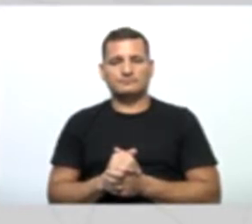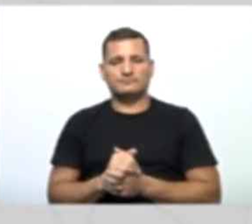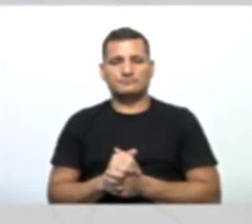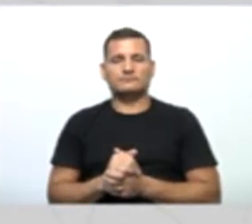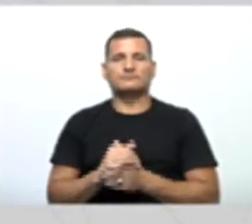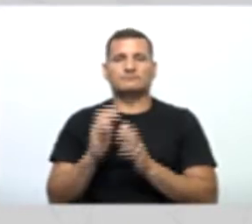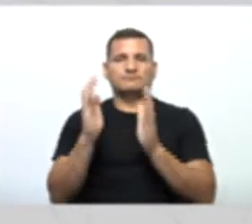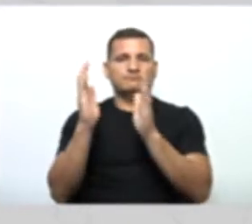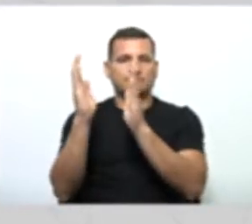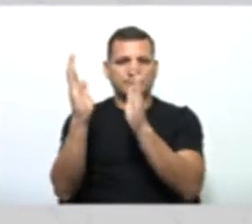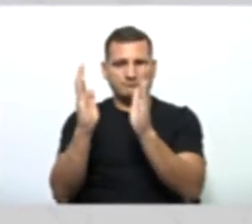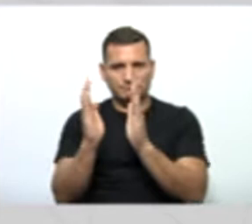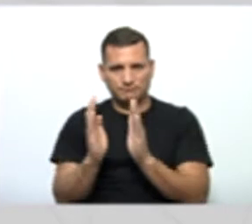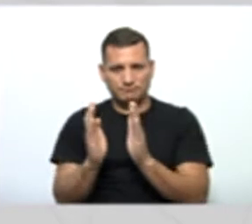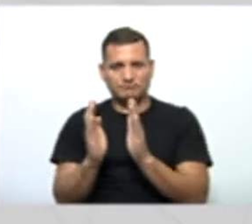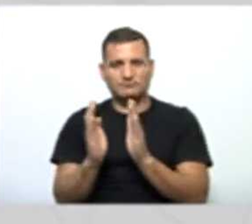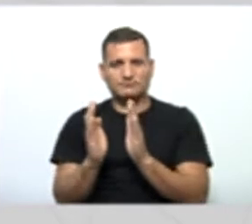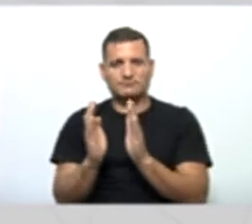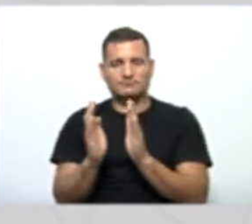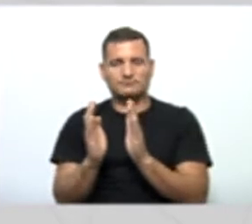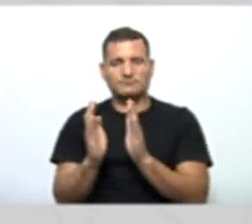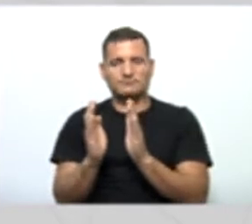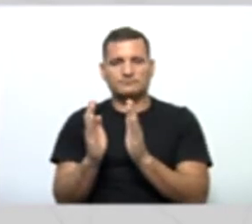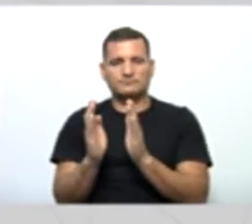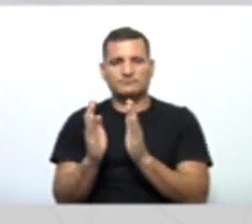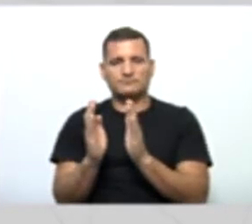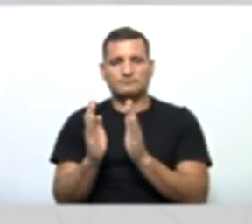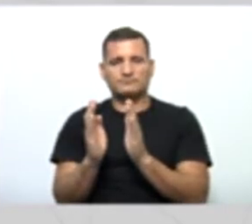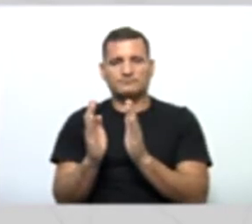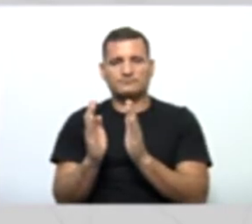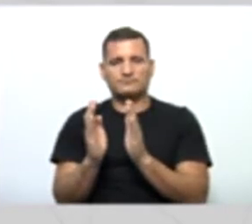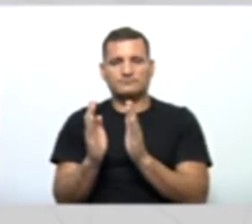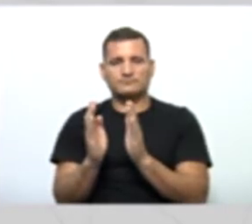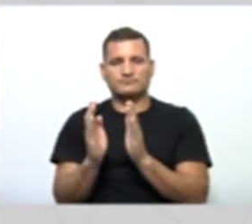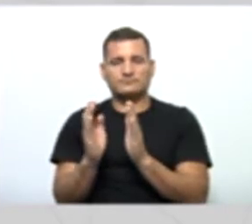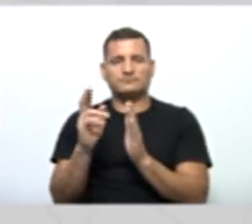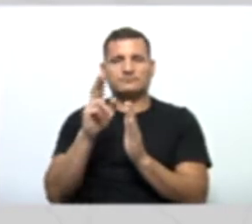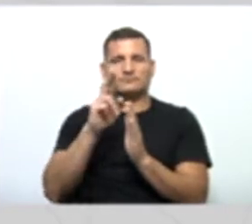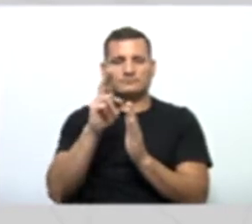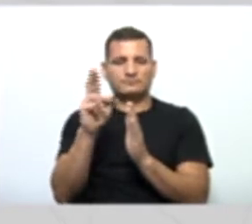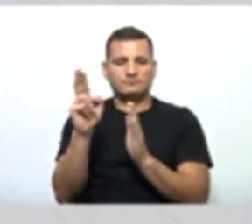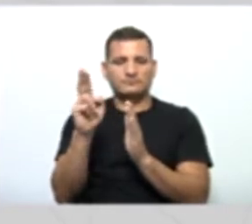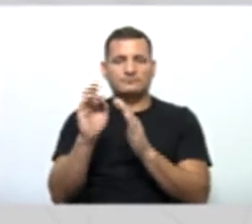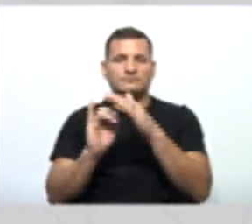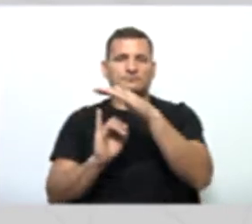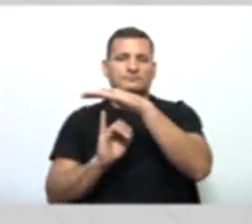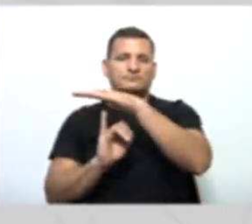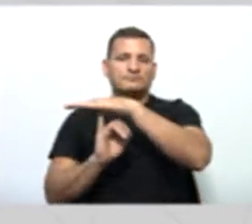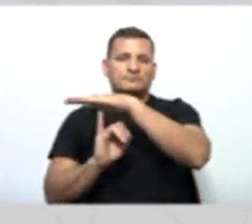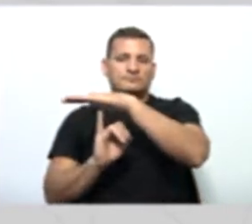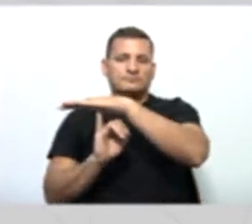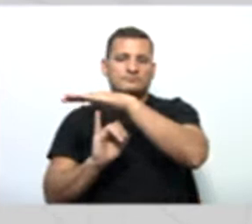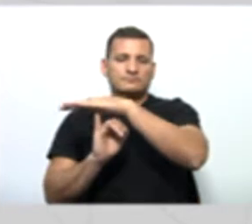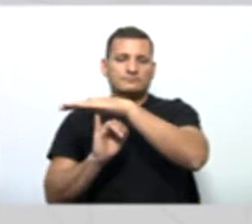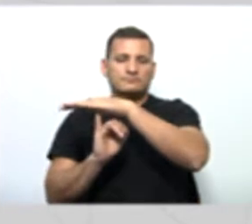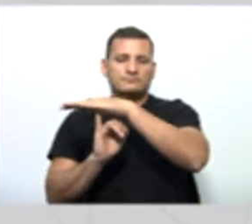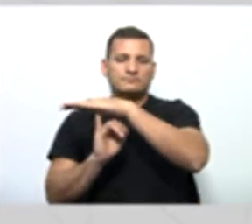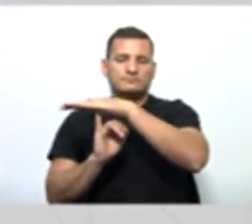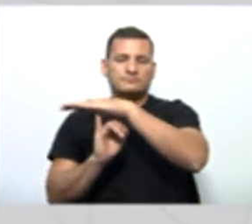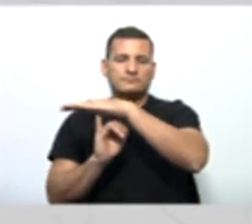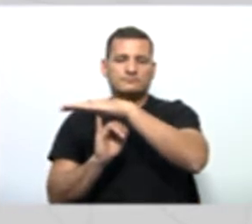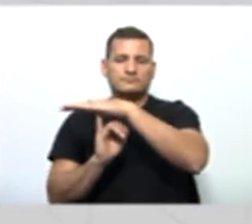foram alinhados, foram distribuídos as informações, né, o nome e a instituição. E aqui,